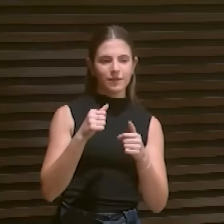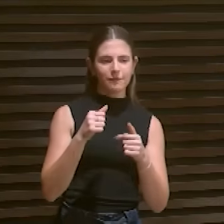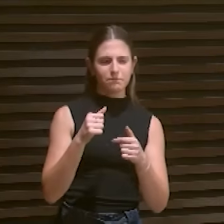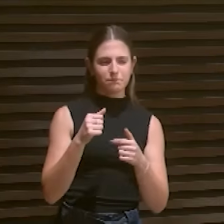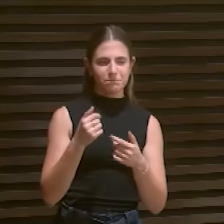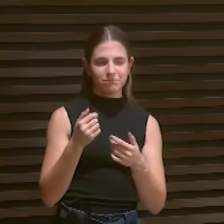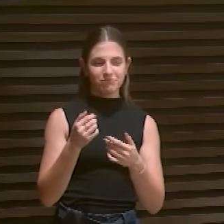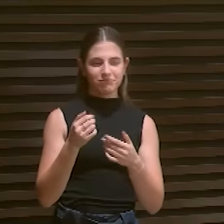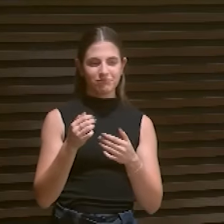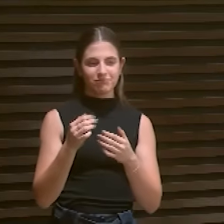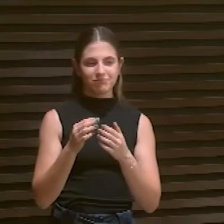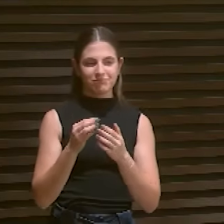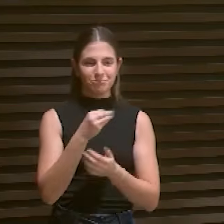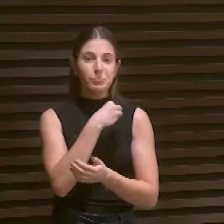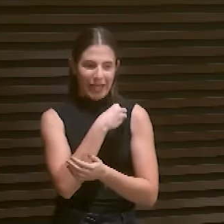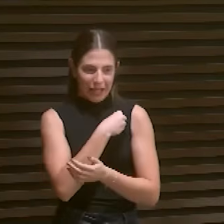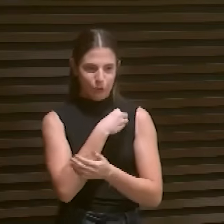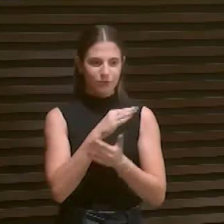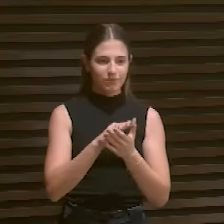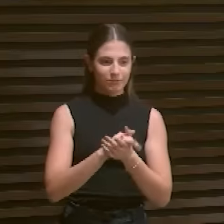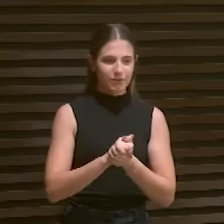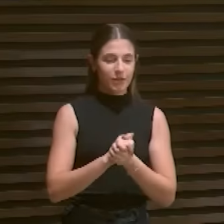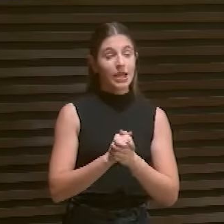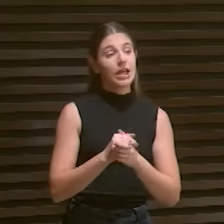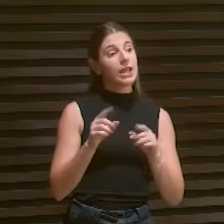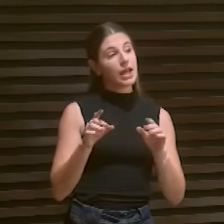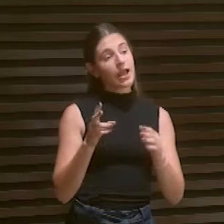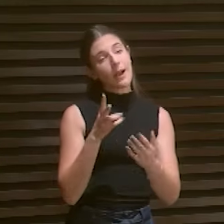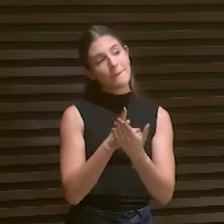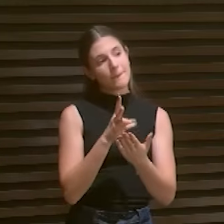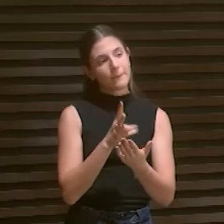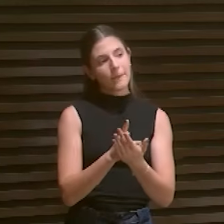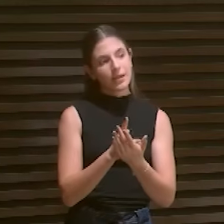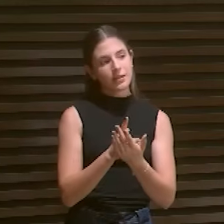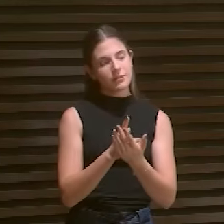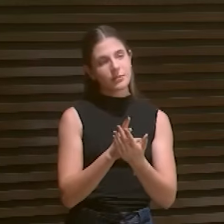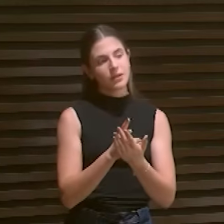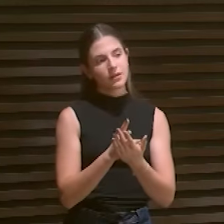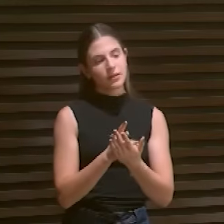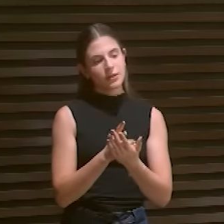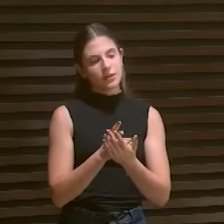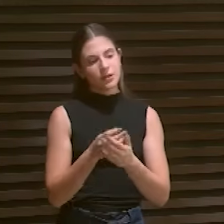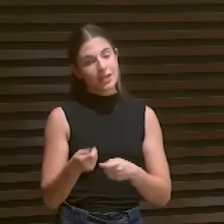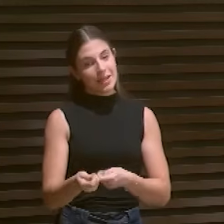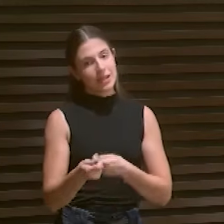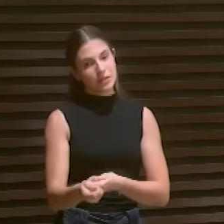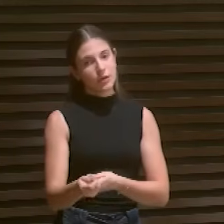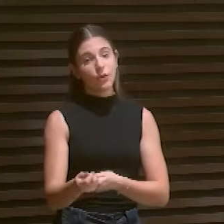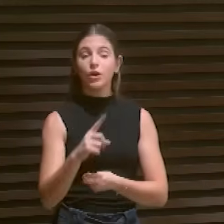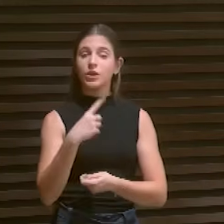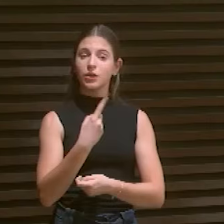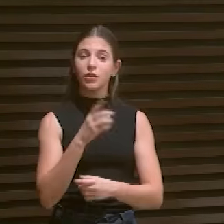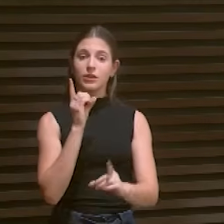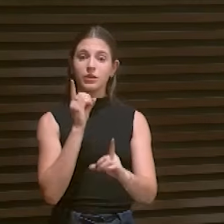E aqui está a mesma tentação que nós encontramos onde? Quando